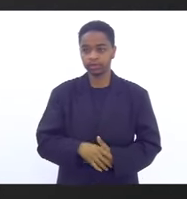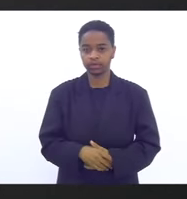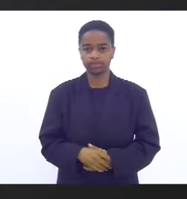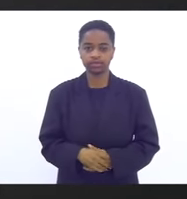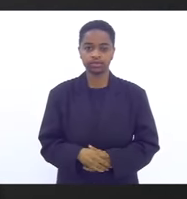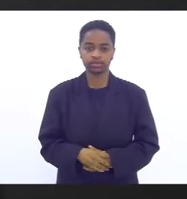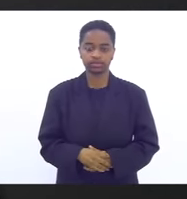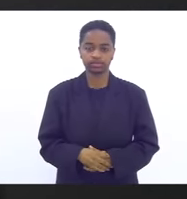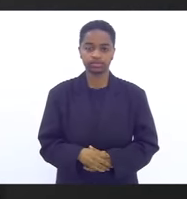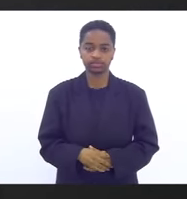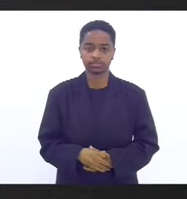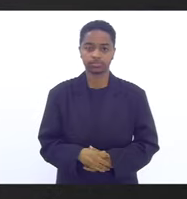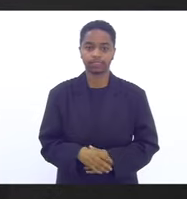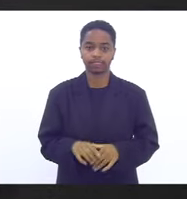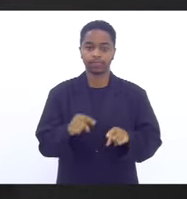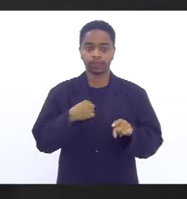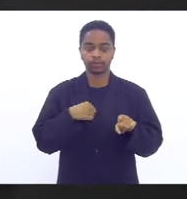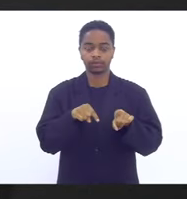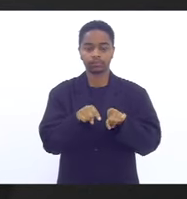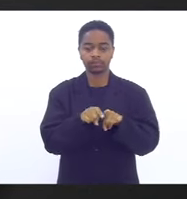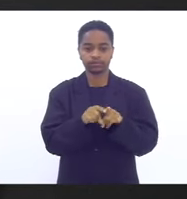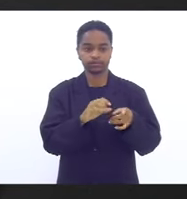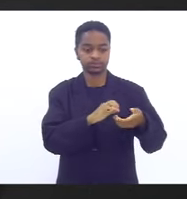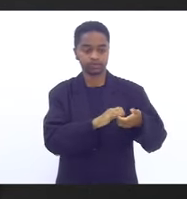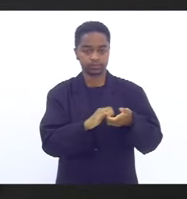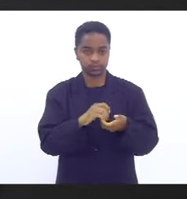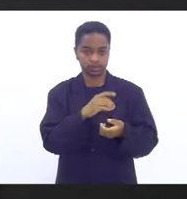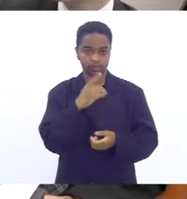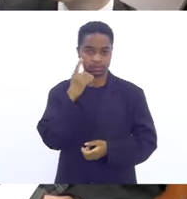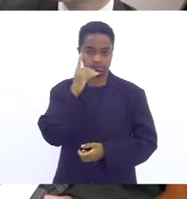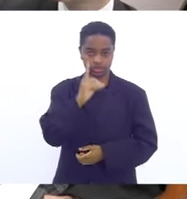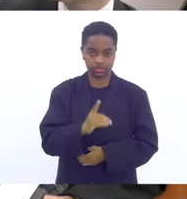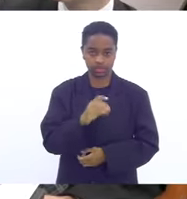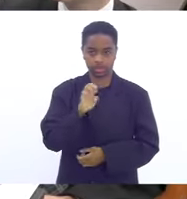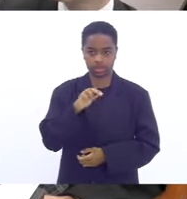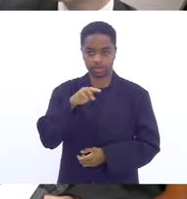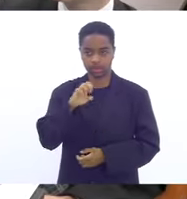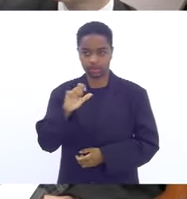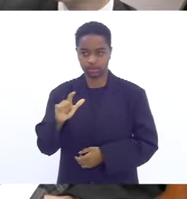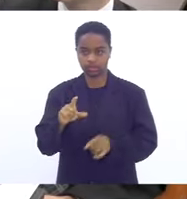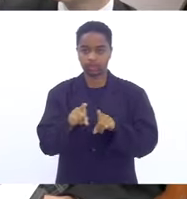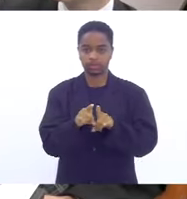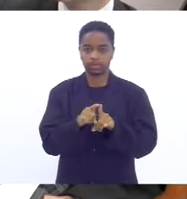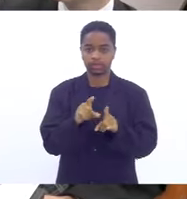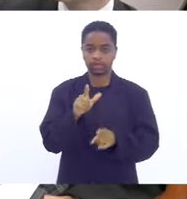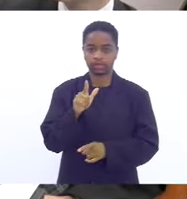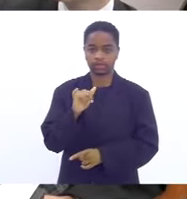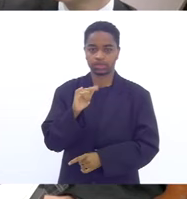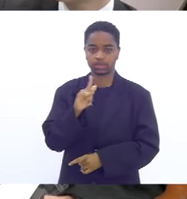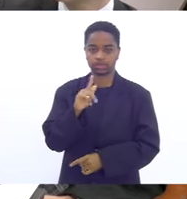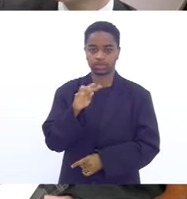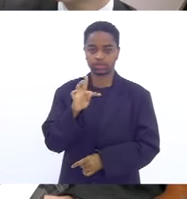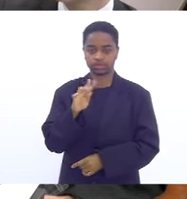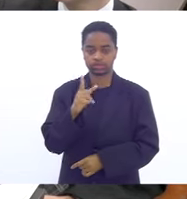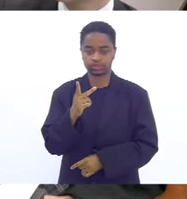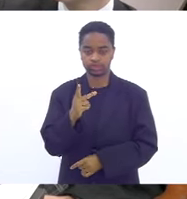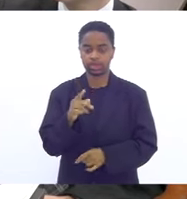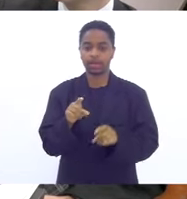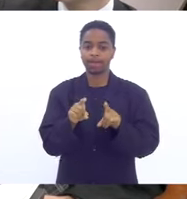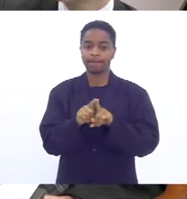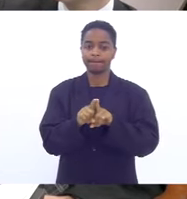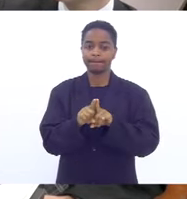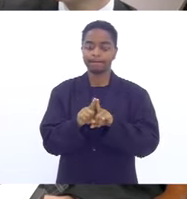diretoria da Enel, quero cumprimentar a diretoria da Light, mas devo dizer que o